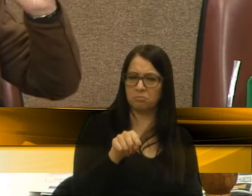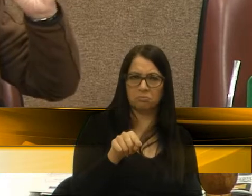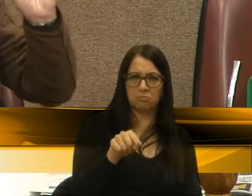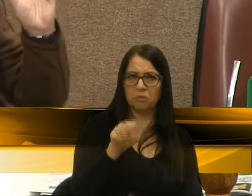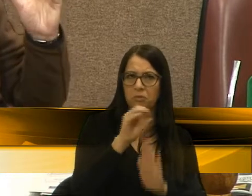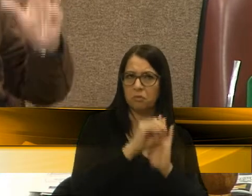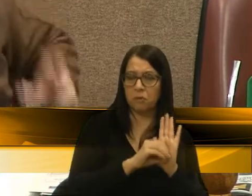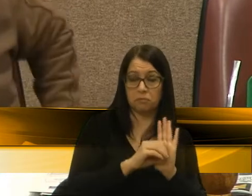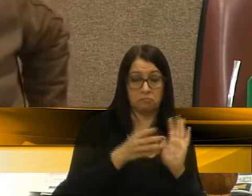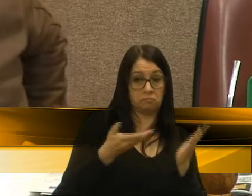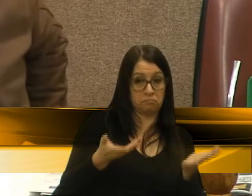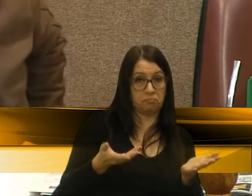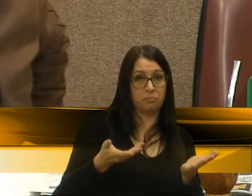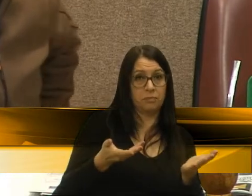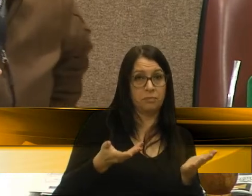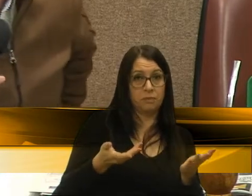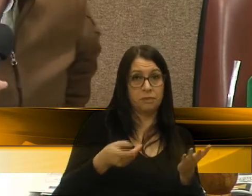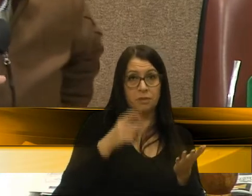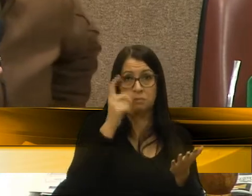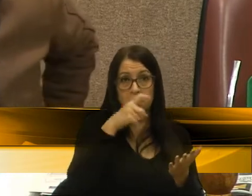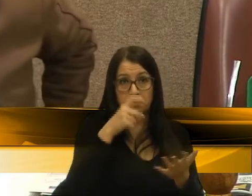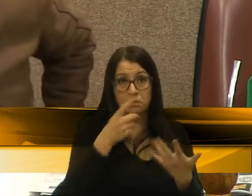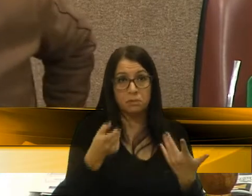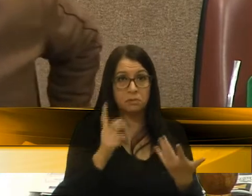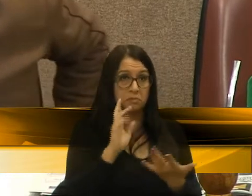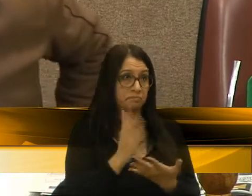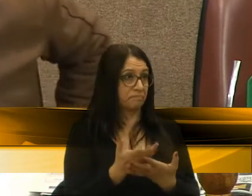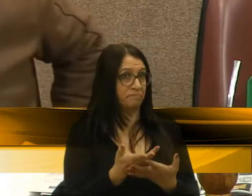É uma mentira.